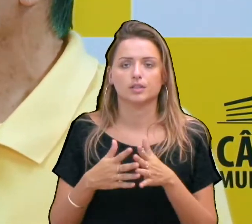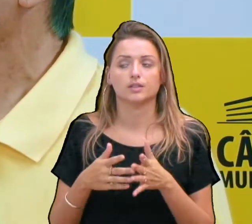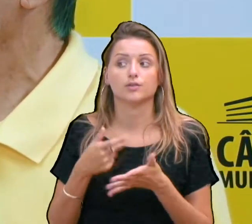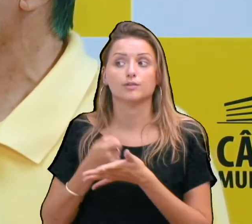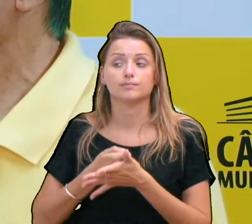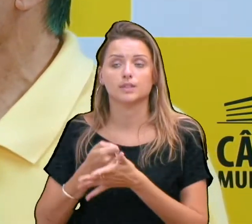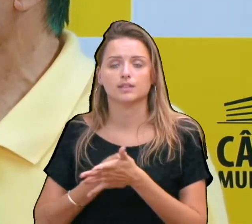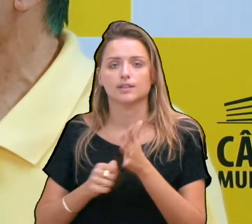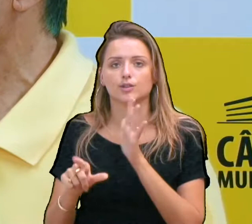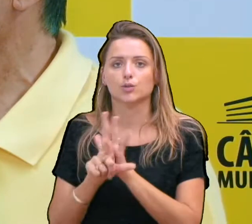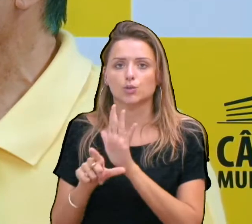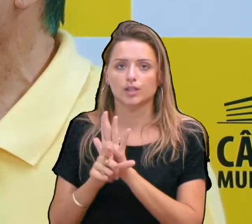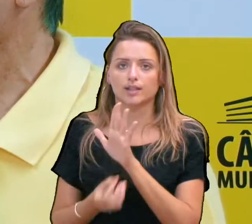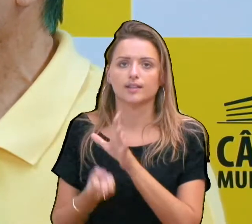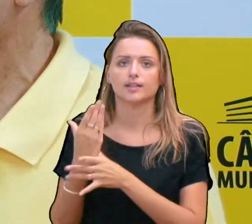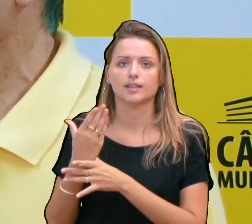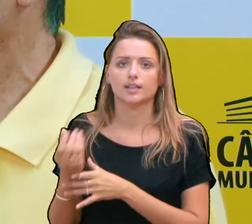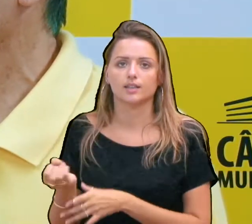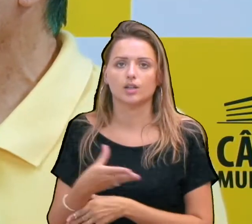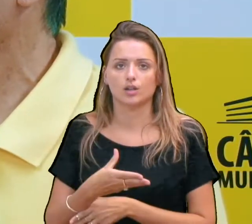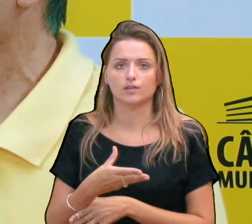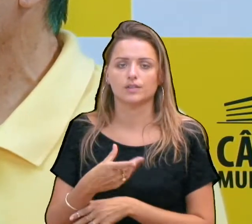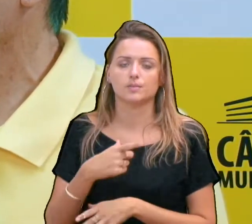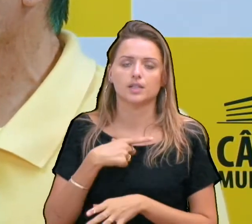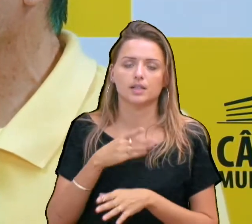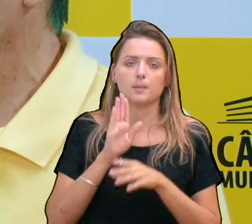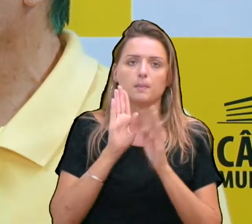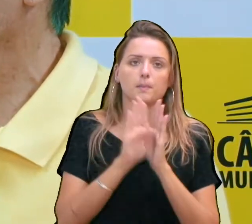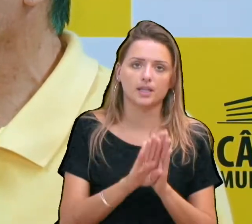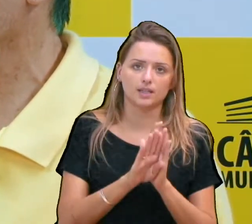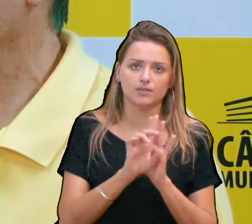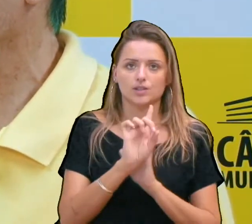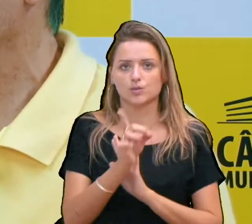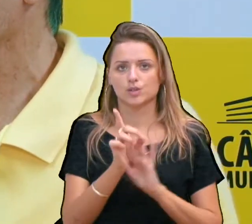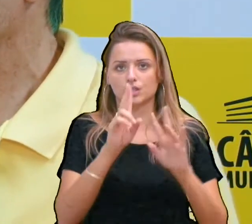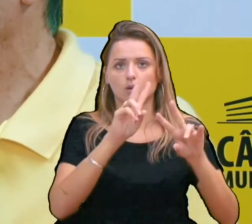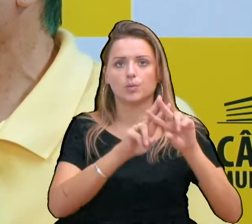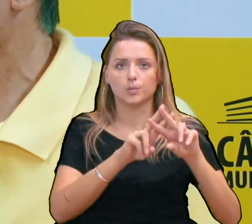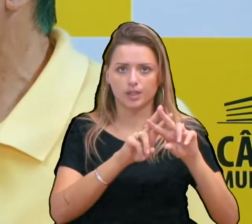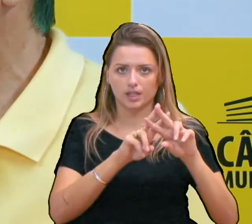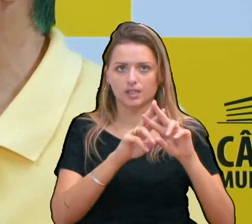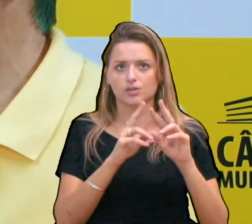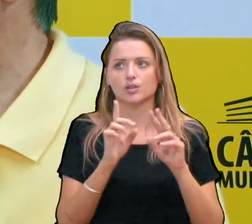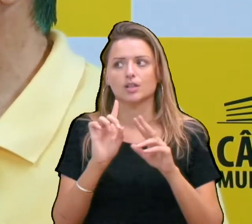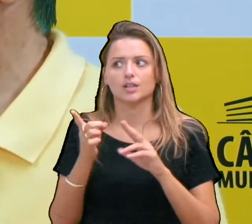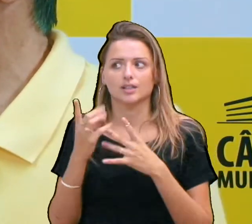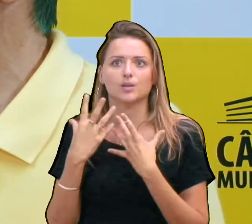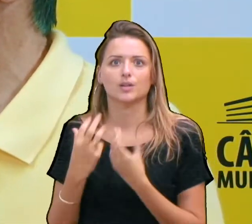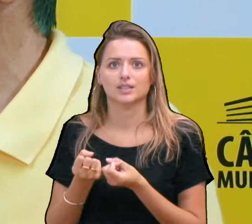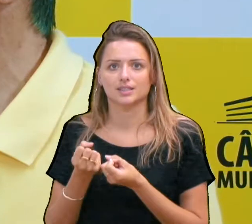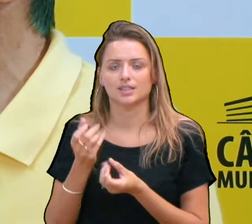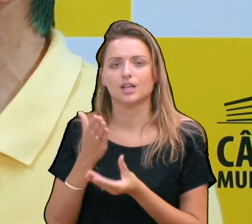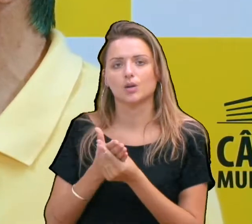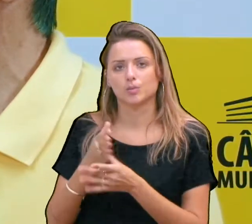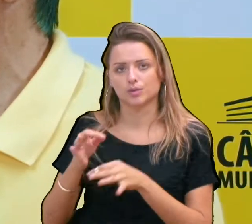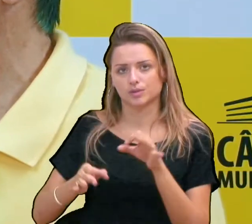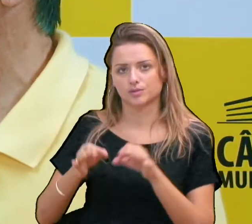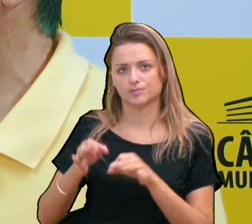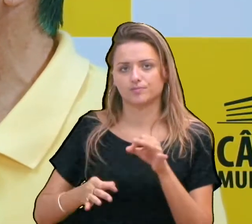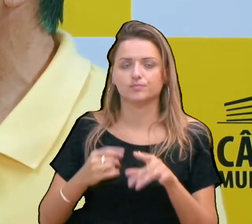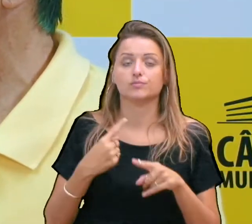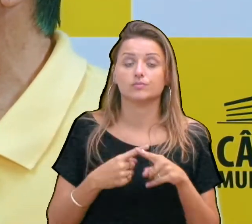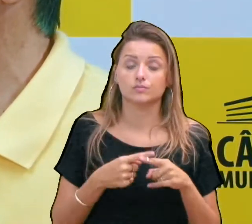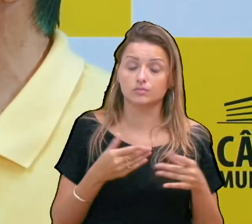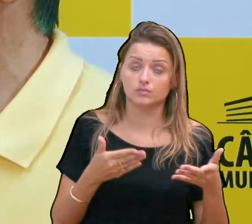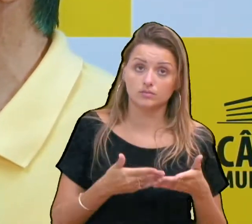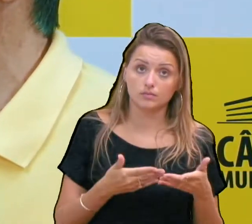buscando algumas medidas aí para se beneficiar e para se salvar do alcance da justiça, porque finalmente nesse